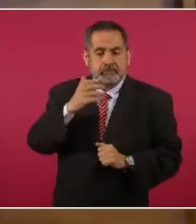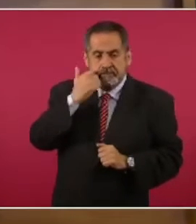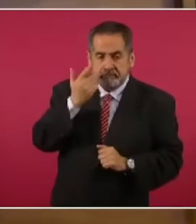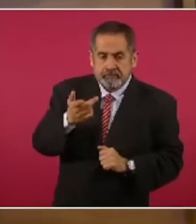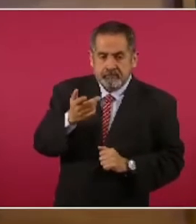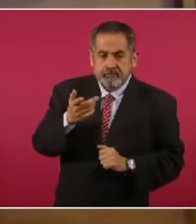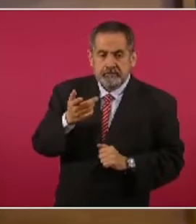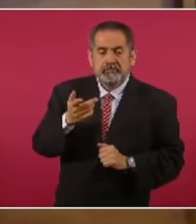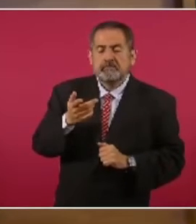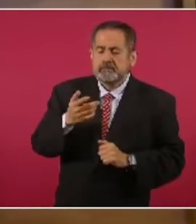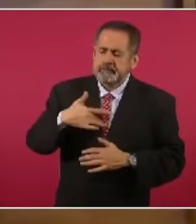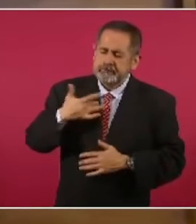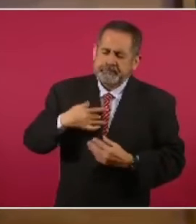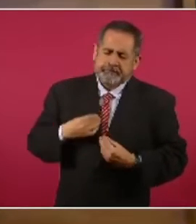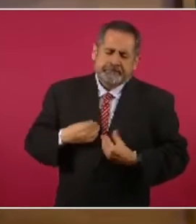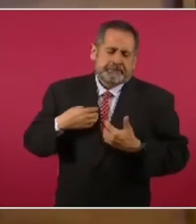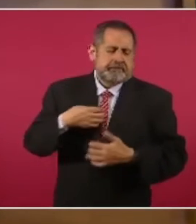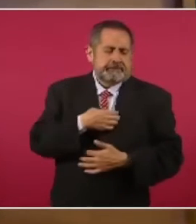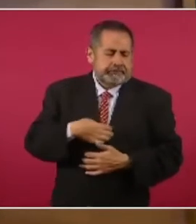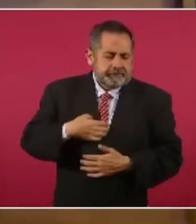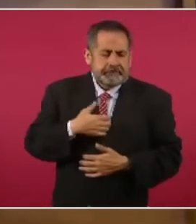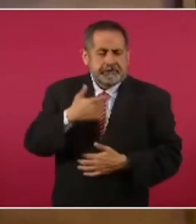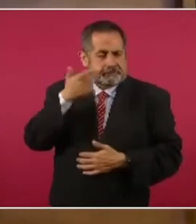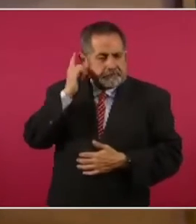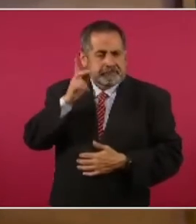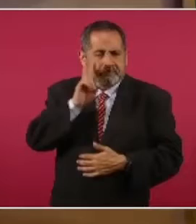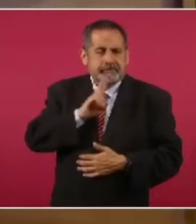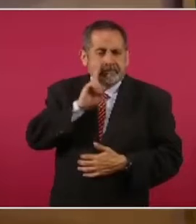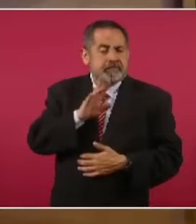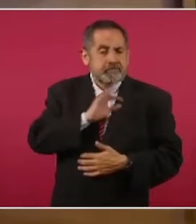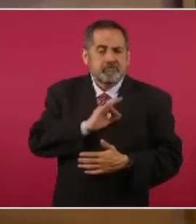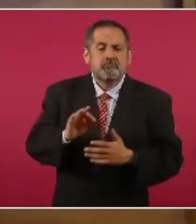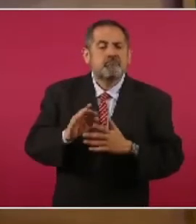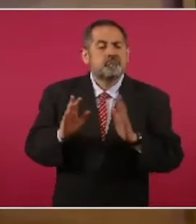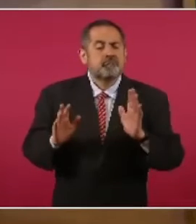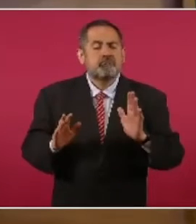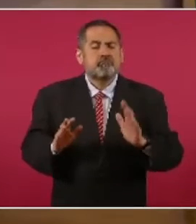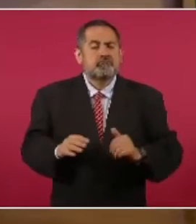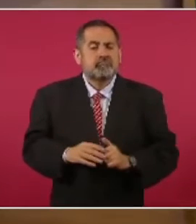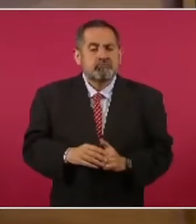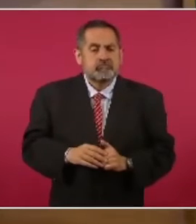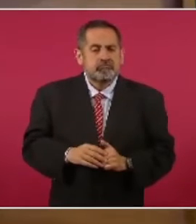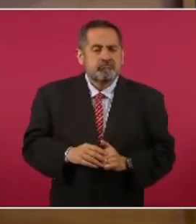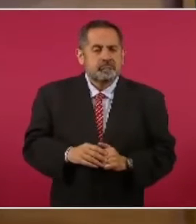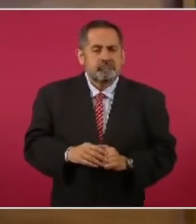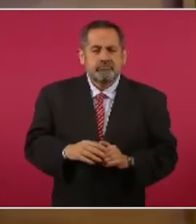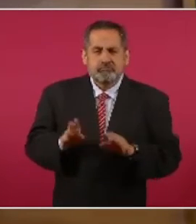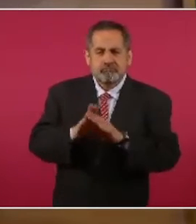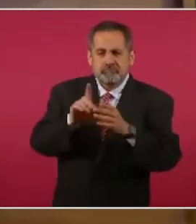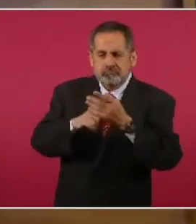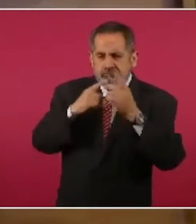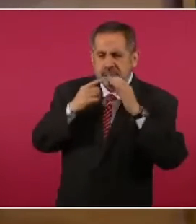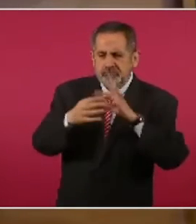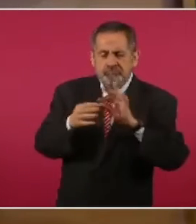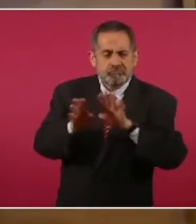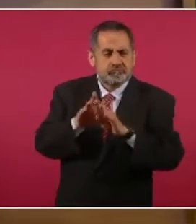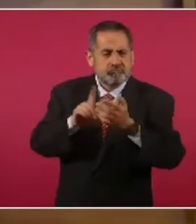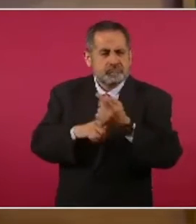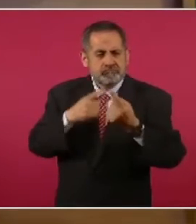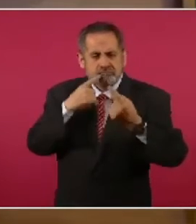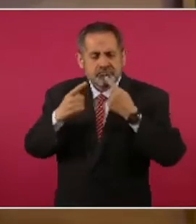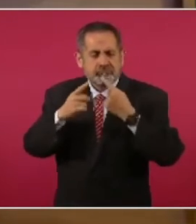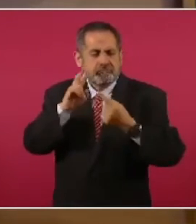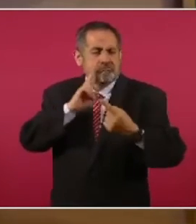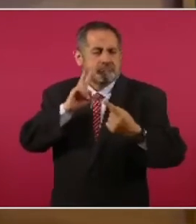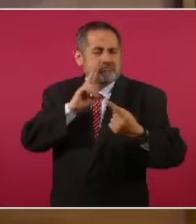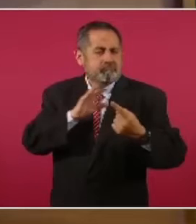enorme gusto para mí visitarlo, presidente, A sua presidência, porque su presidencia ela é um